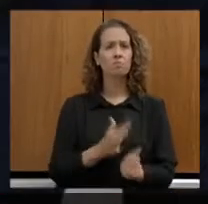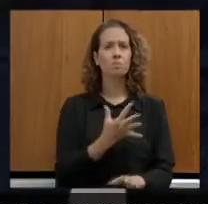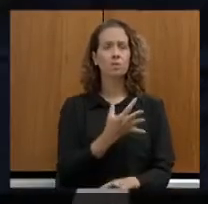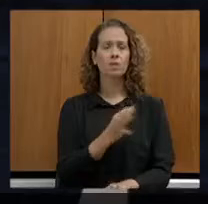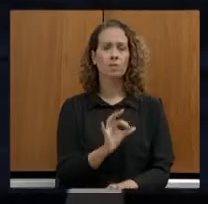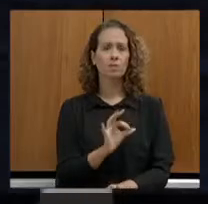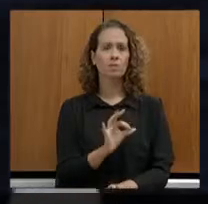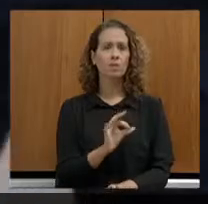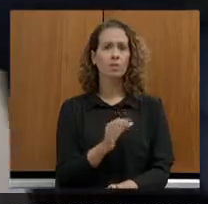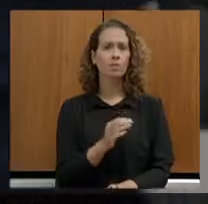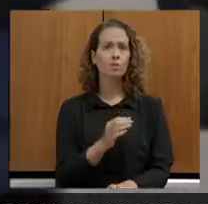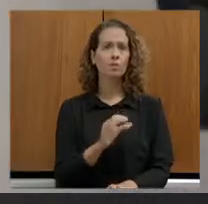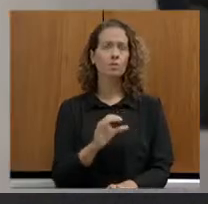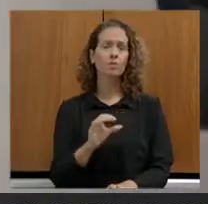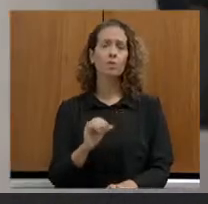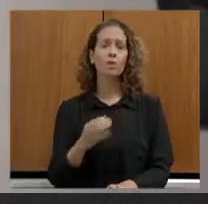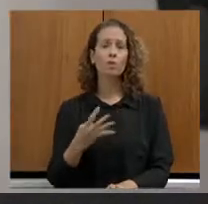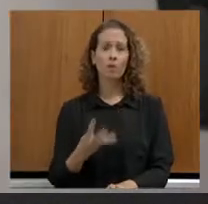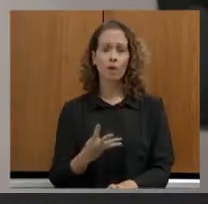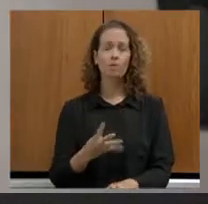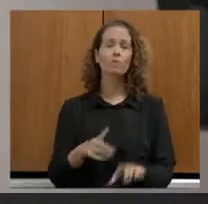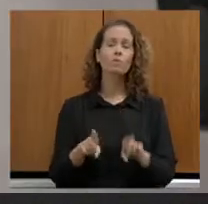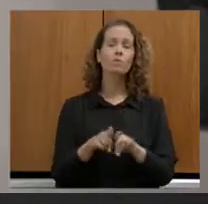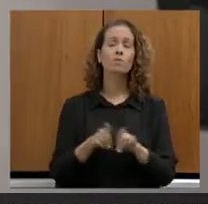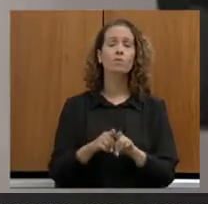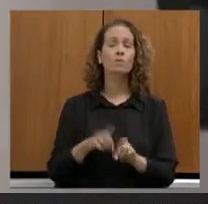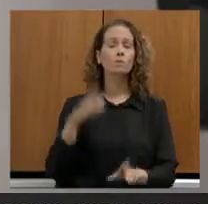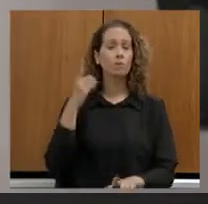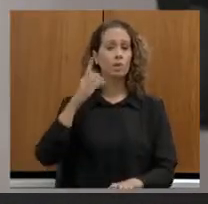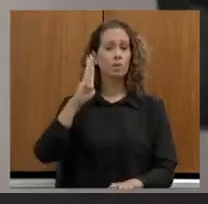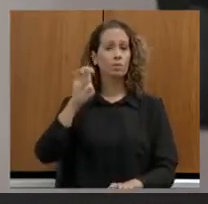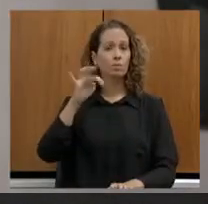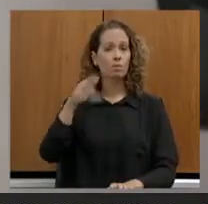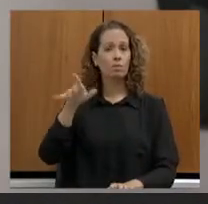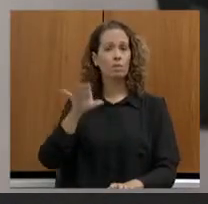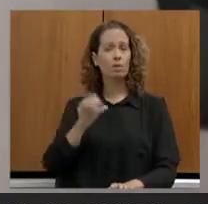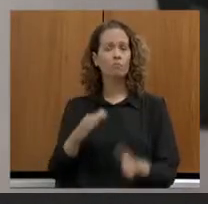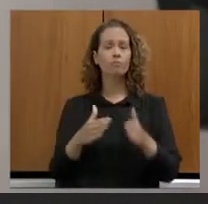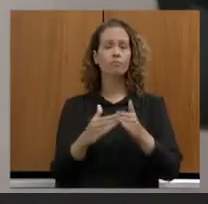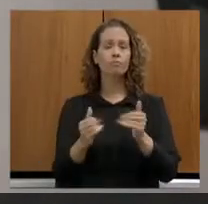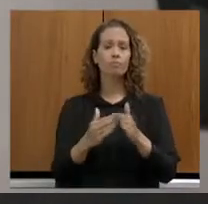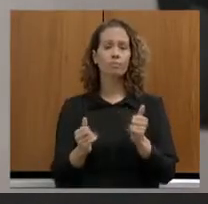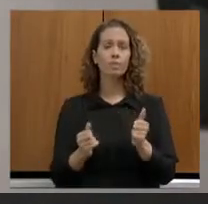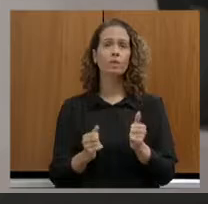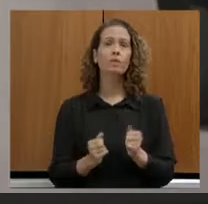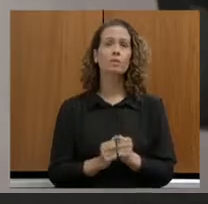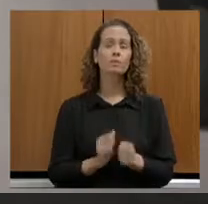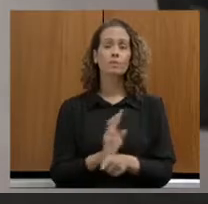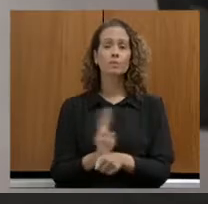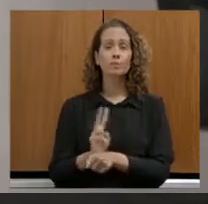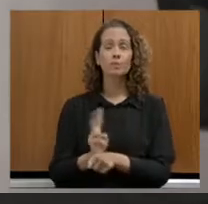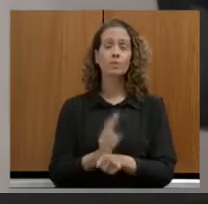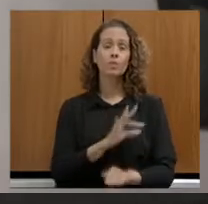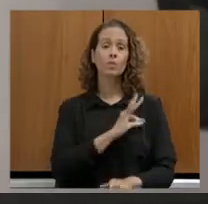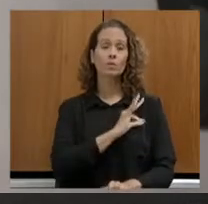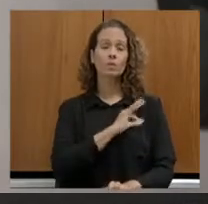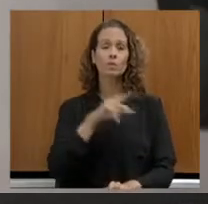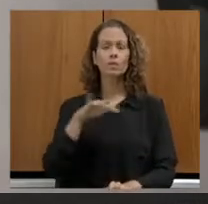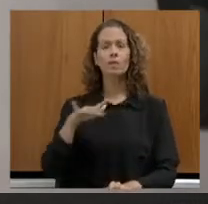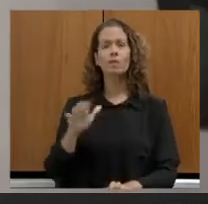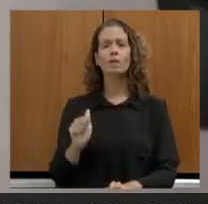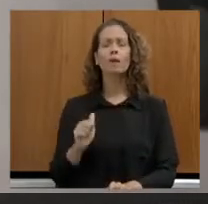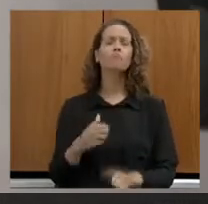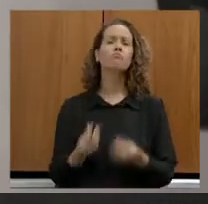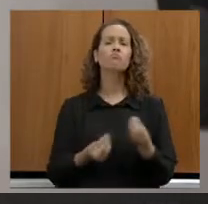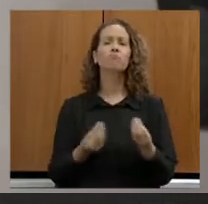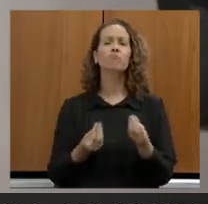10084 de autoria do deputado Betão requer que seja encaminhada ao Comandante chefe da Polícia Militar pedindo informações sobre a origem